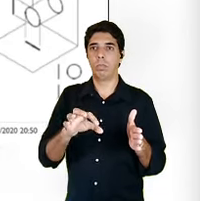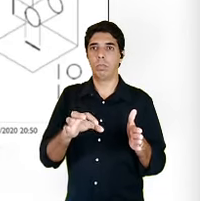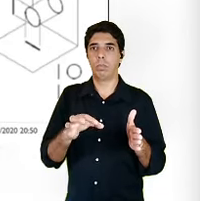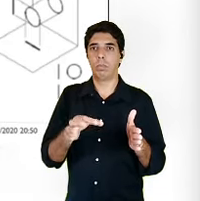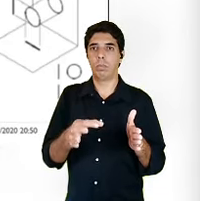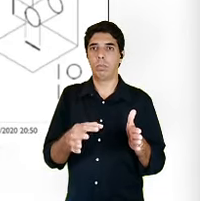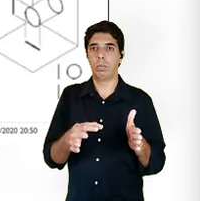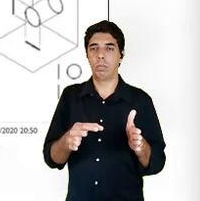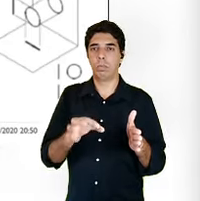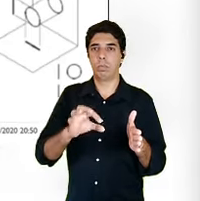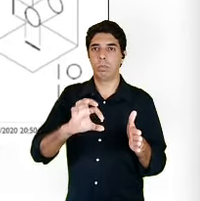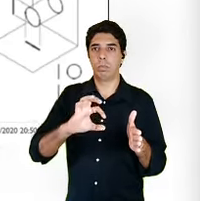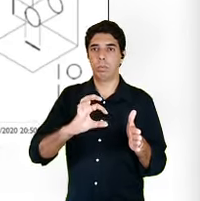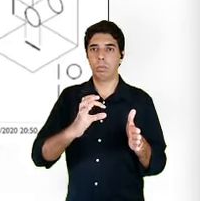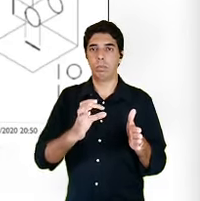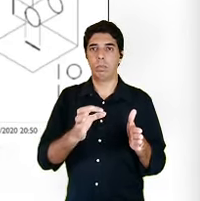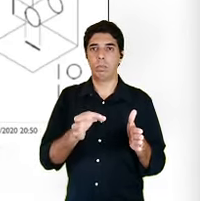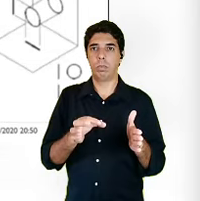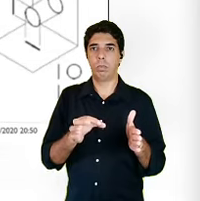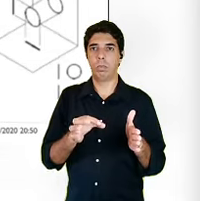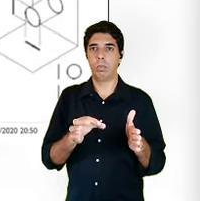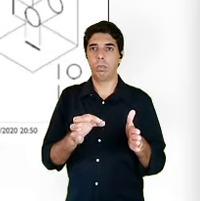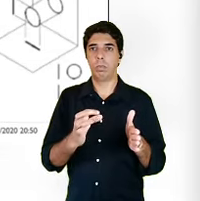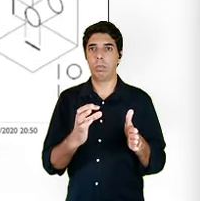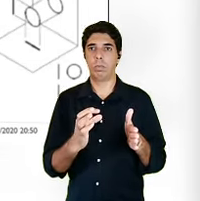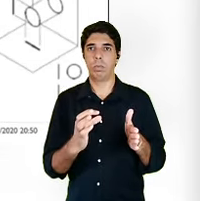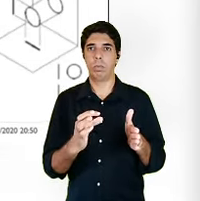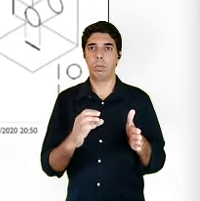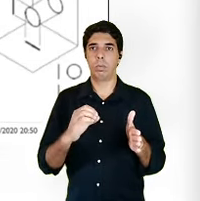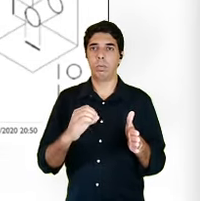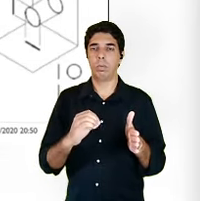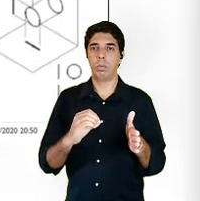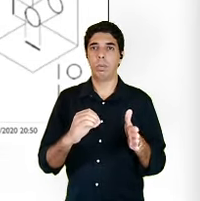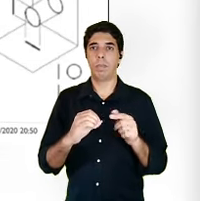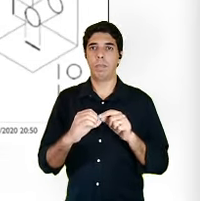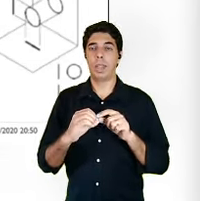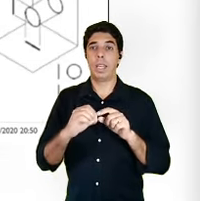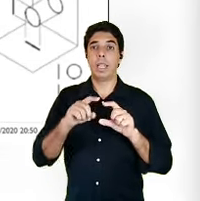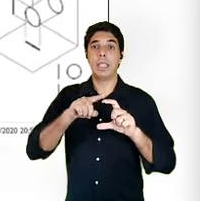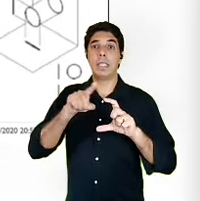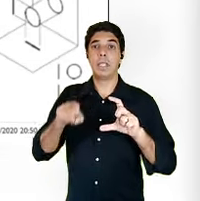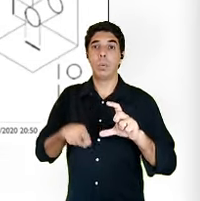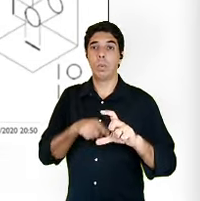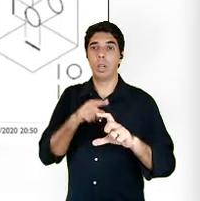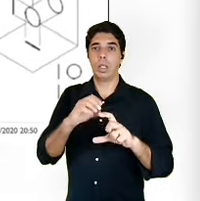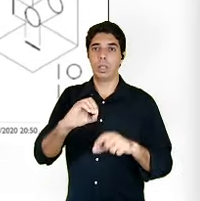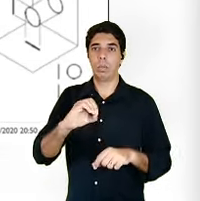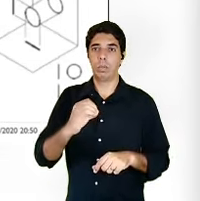a projeção ela vai ter exatamente a mesma forma e a mesma grandeza do meu objeto